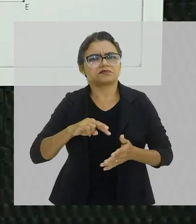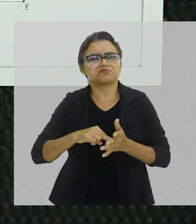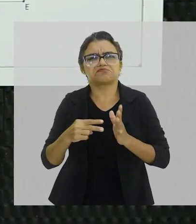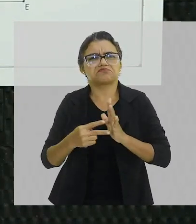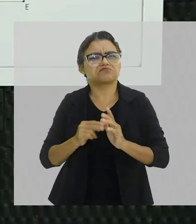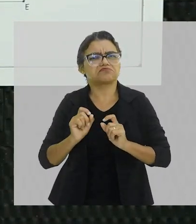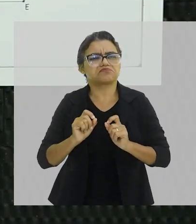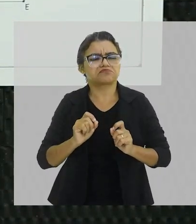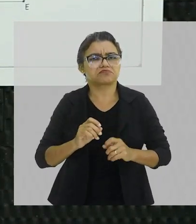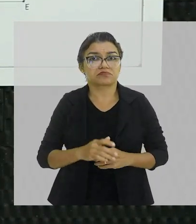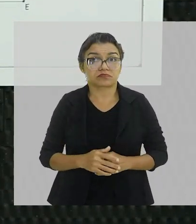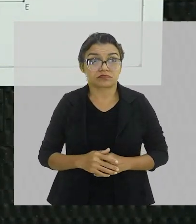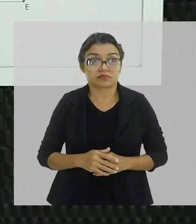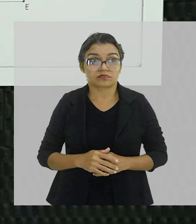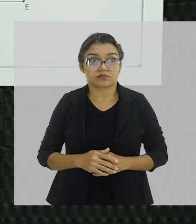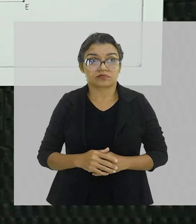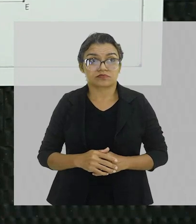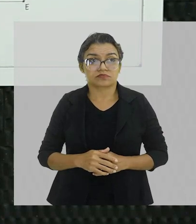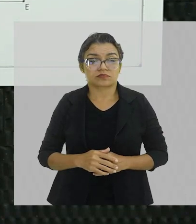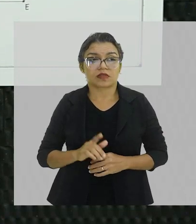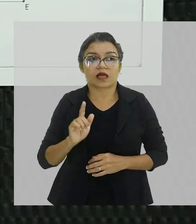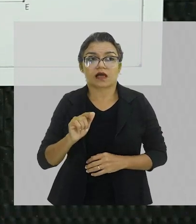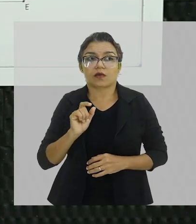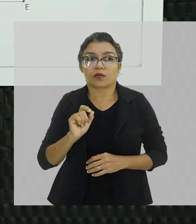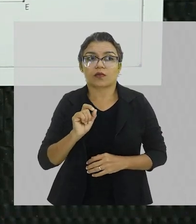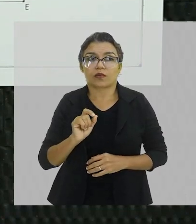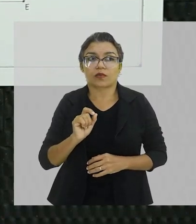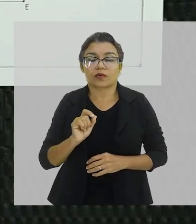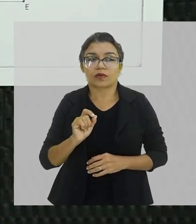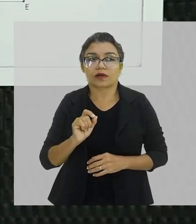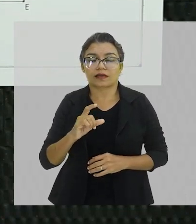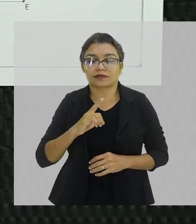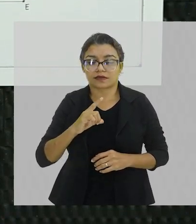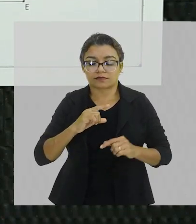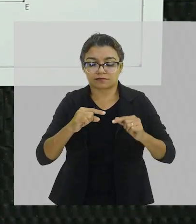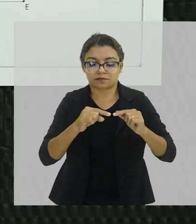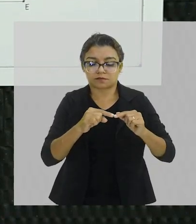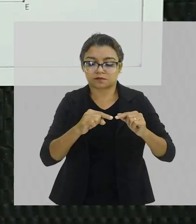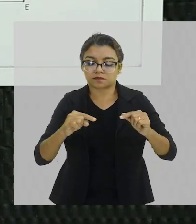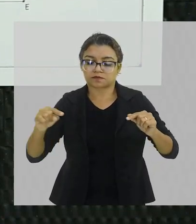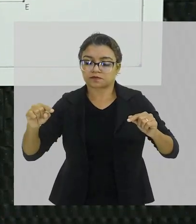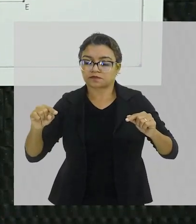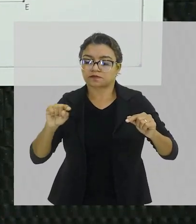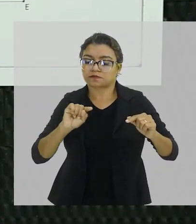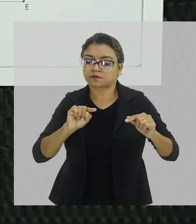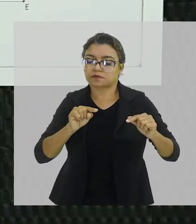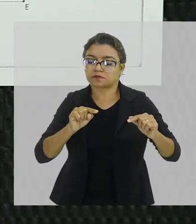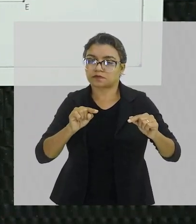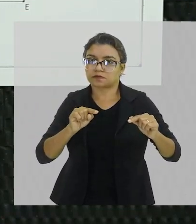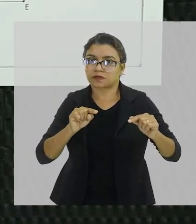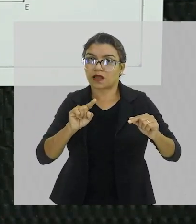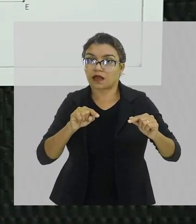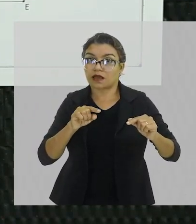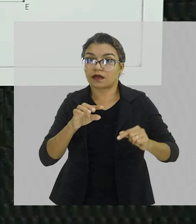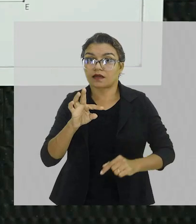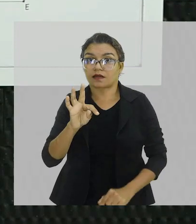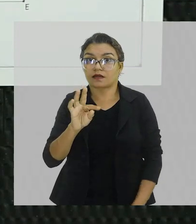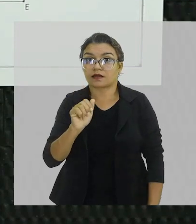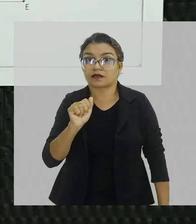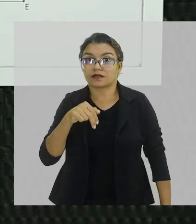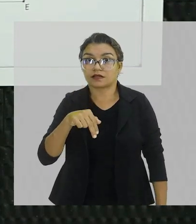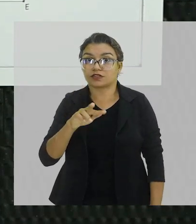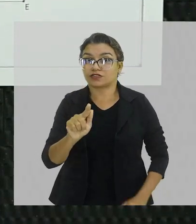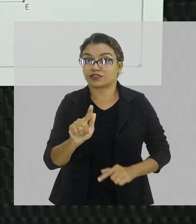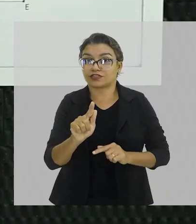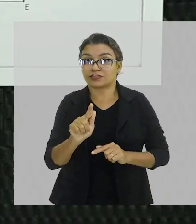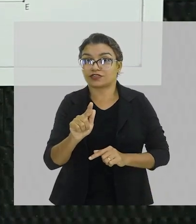circunferência? A reta tangente à circunferência é que encosta em um ponto. Esse ponto é chamado de ponto de tangência.